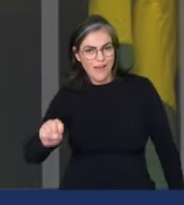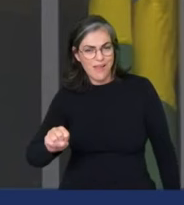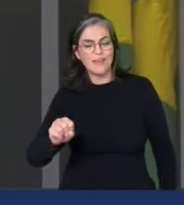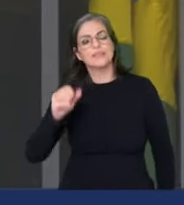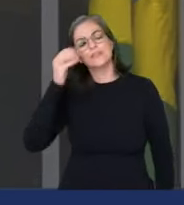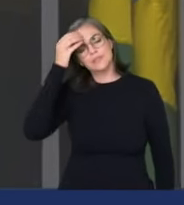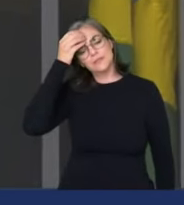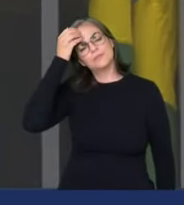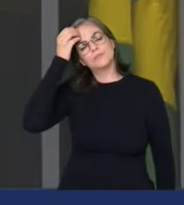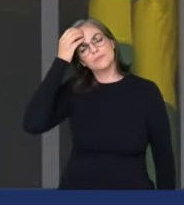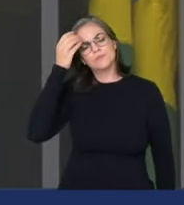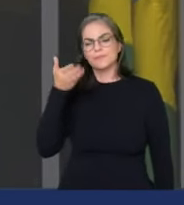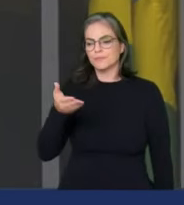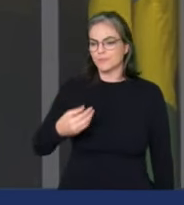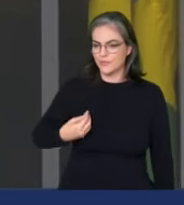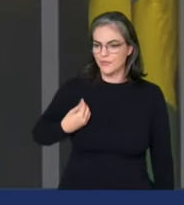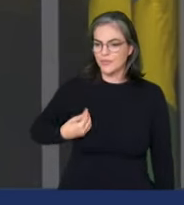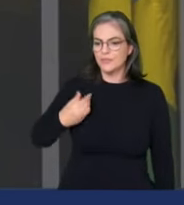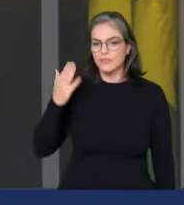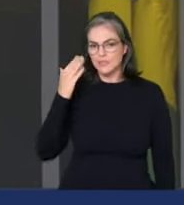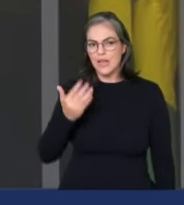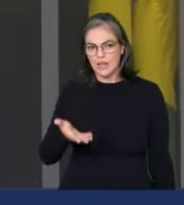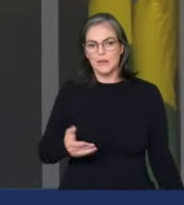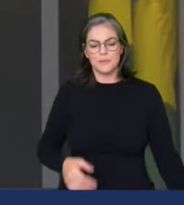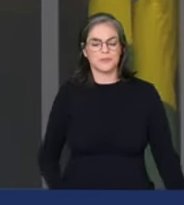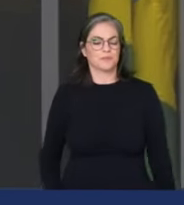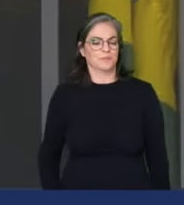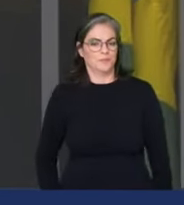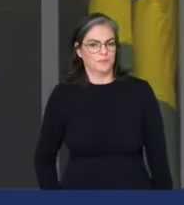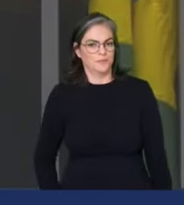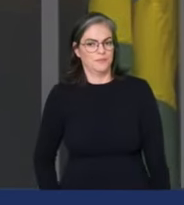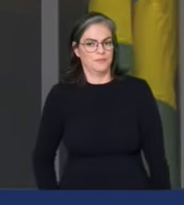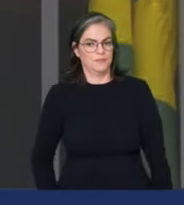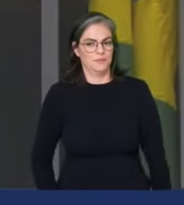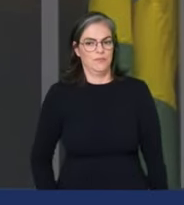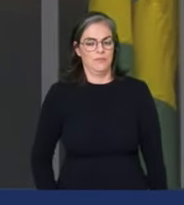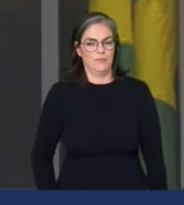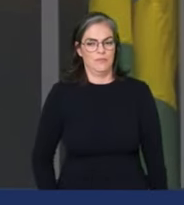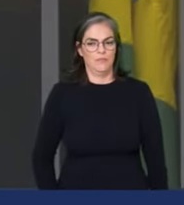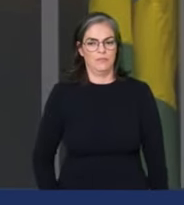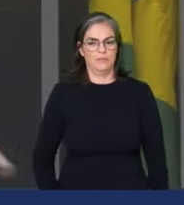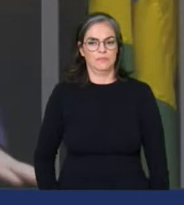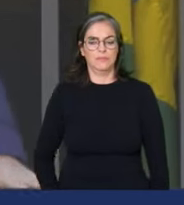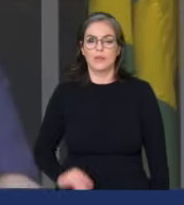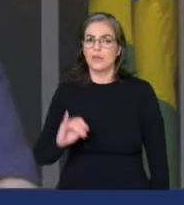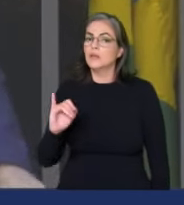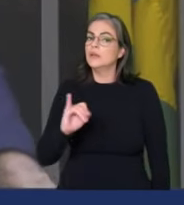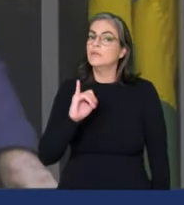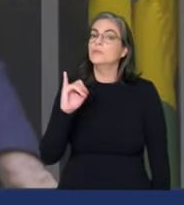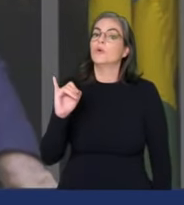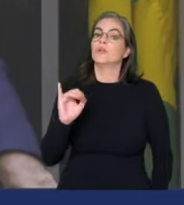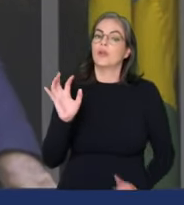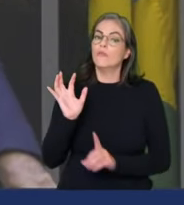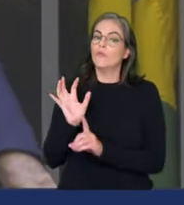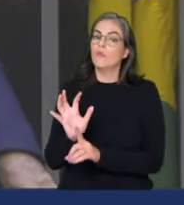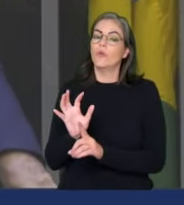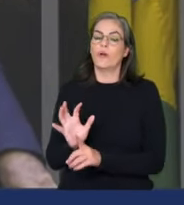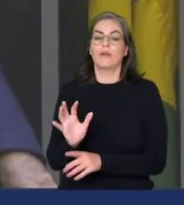PT, que tem um ingrediente importantíssimo do desenvolvimento da